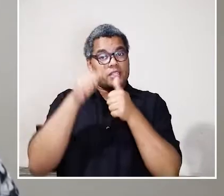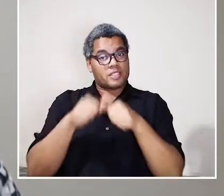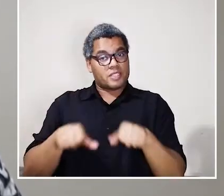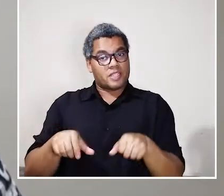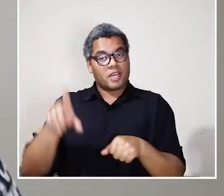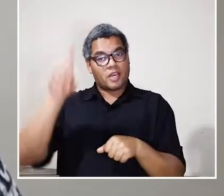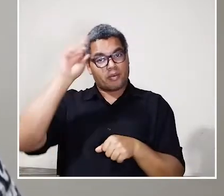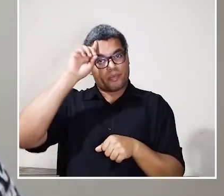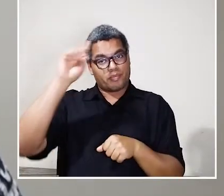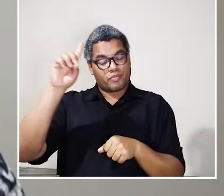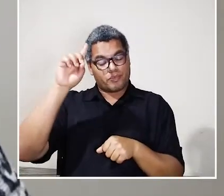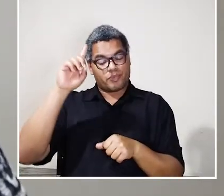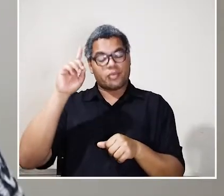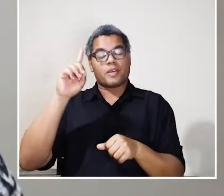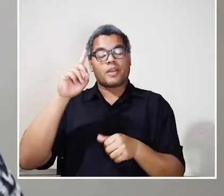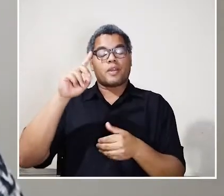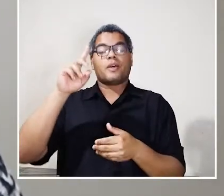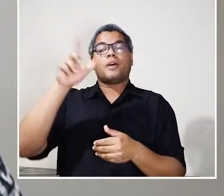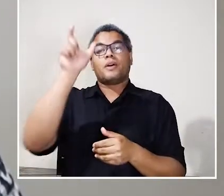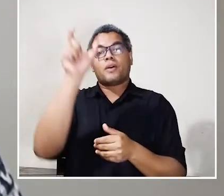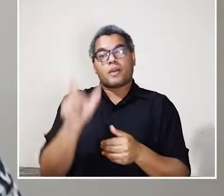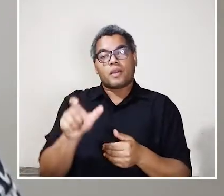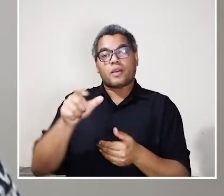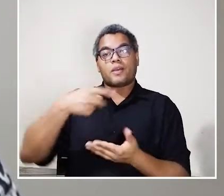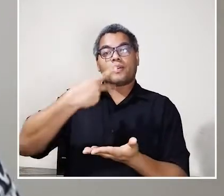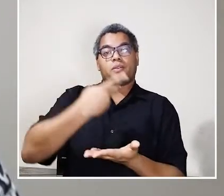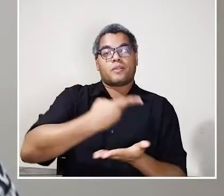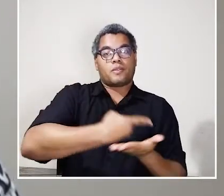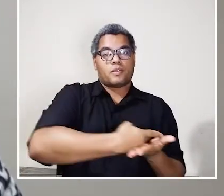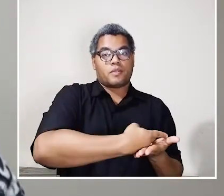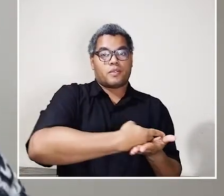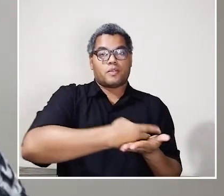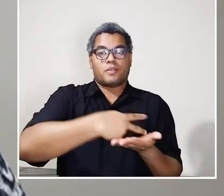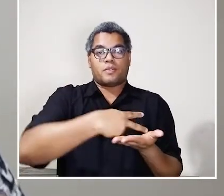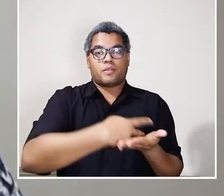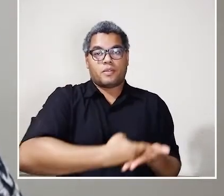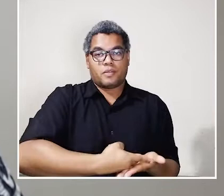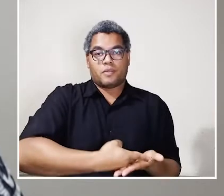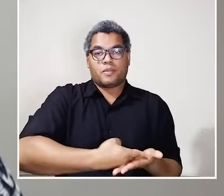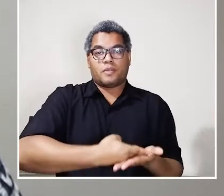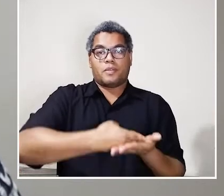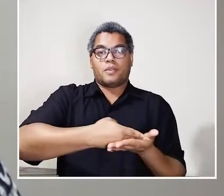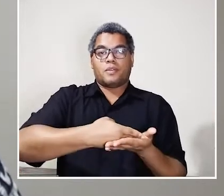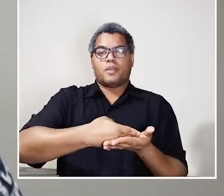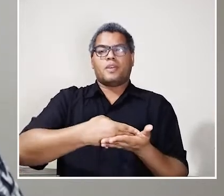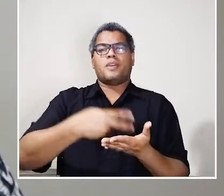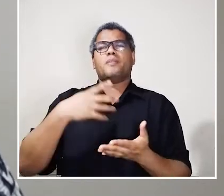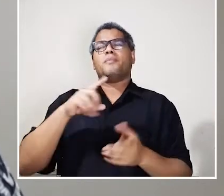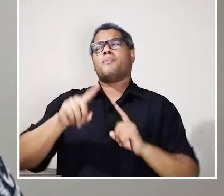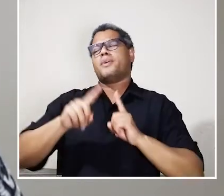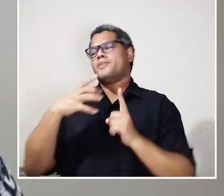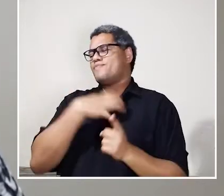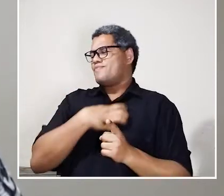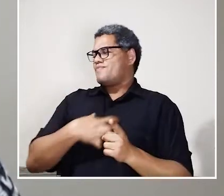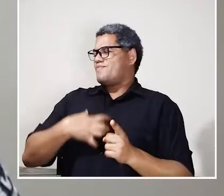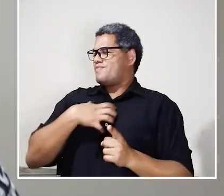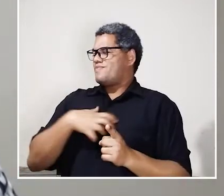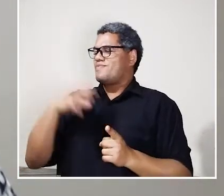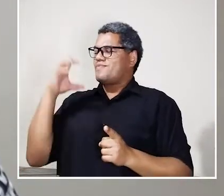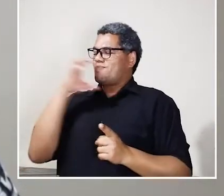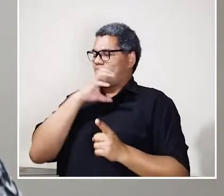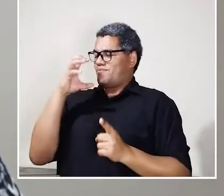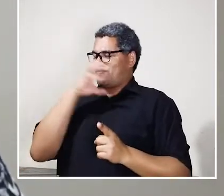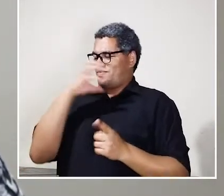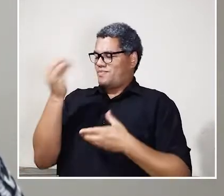estar um dia atendendo um paciente em aconselhamento, mas veio de repente uma sensação de